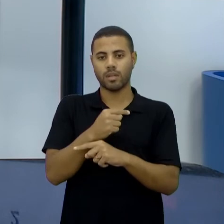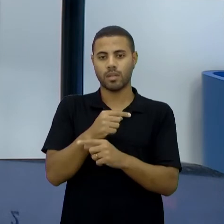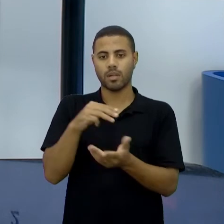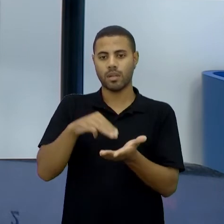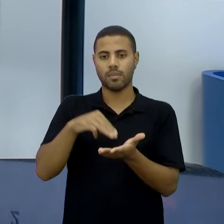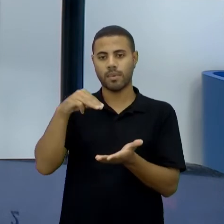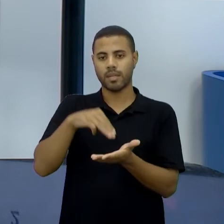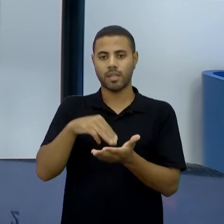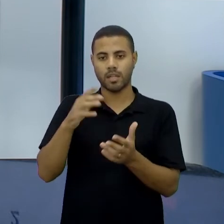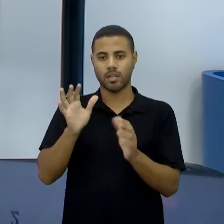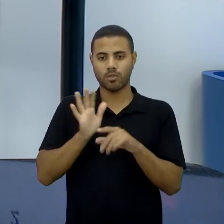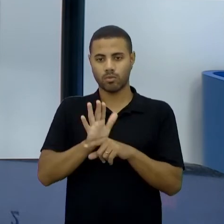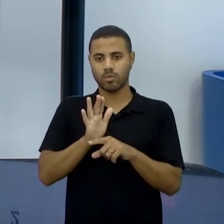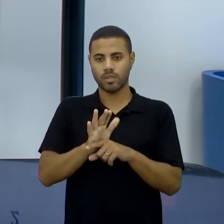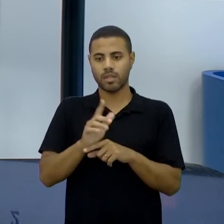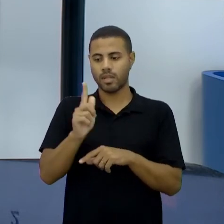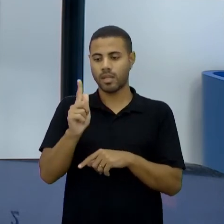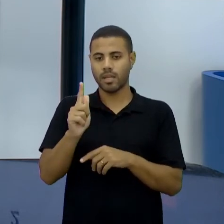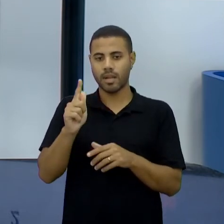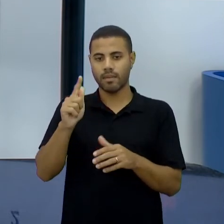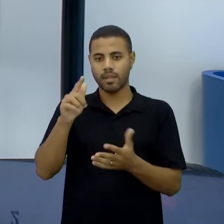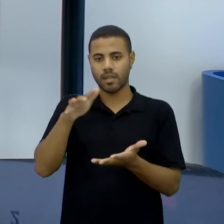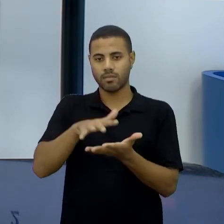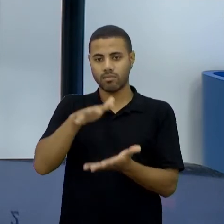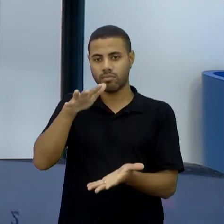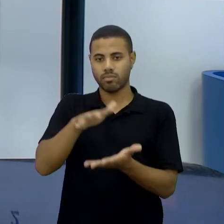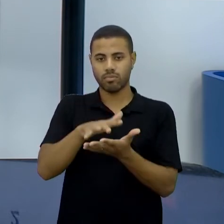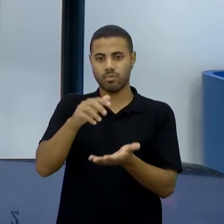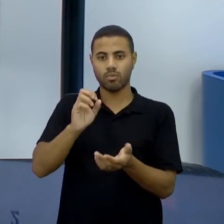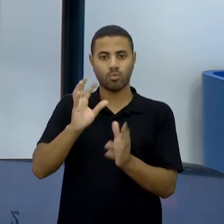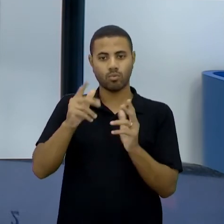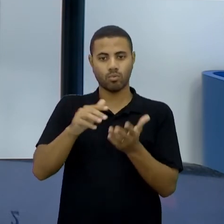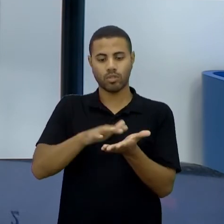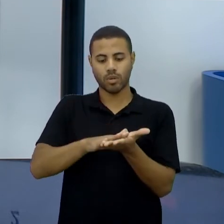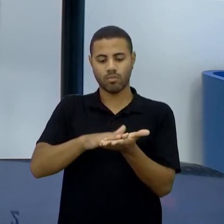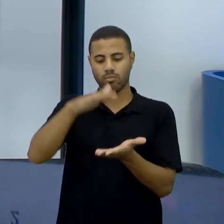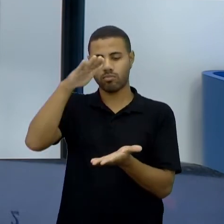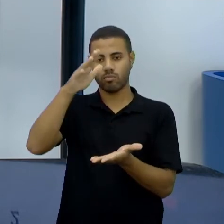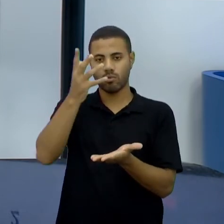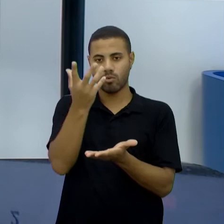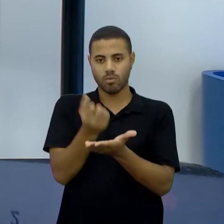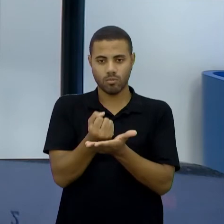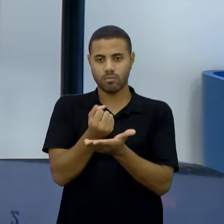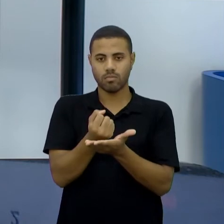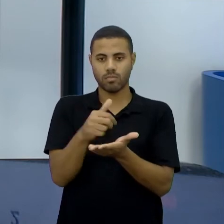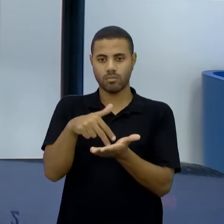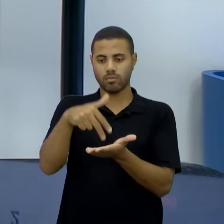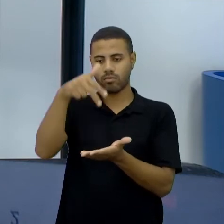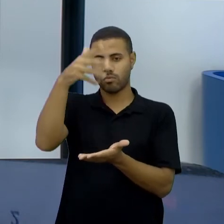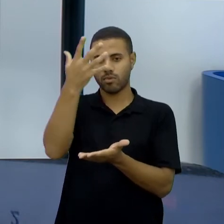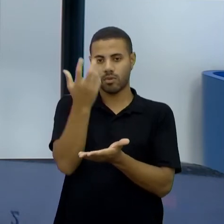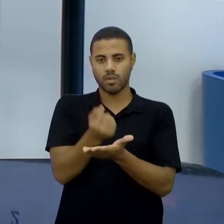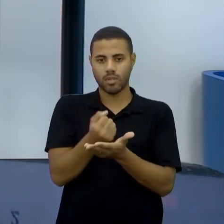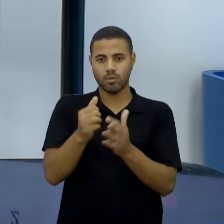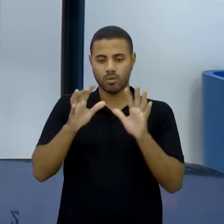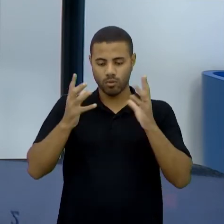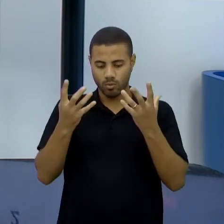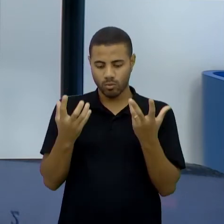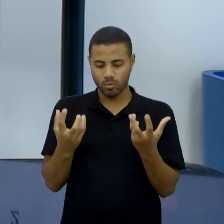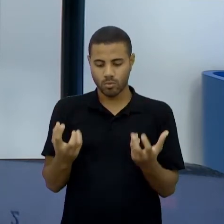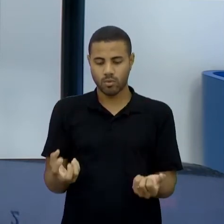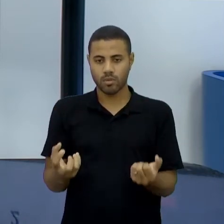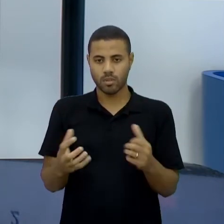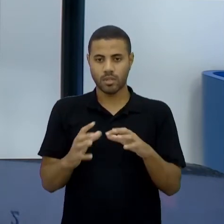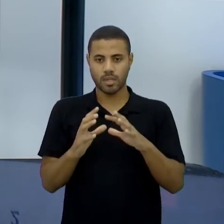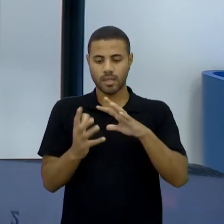bom? Porque a gravidade diz que tudo que está fora aqui do chão tem que voltar, né? É aquela força que atrai as coisas para baixo, né? Para o centro da